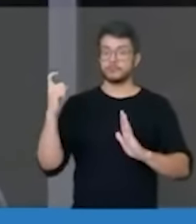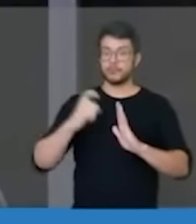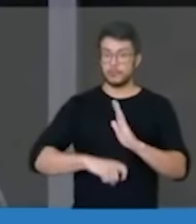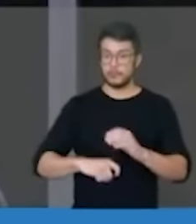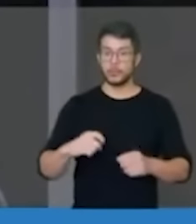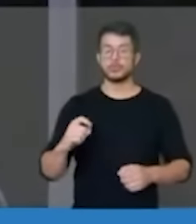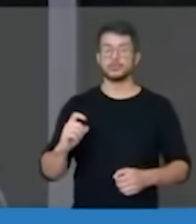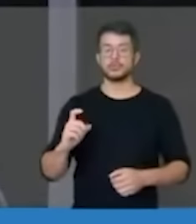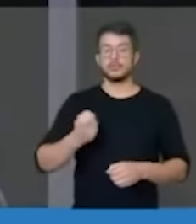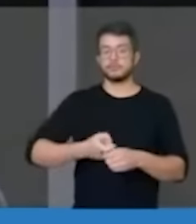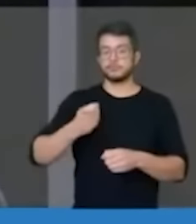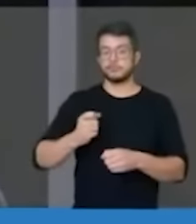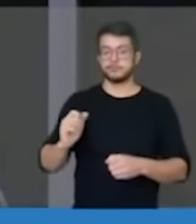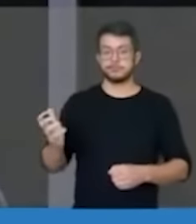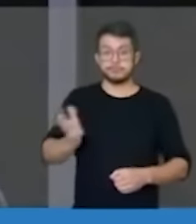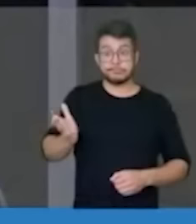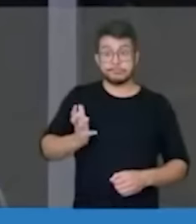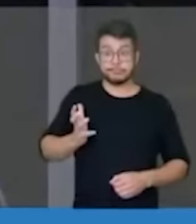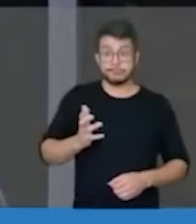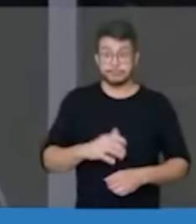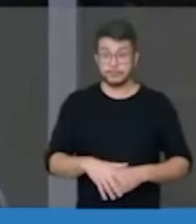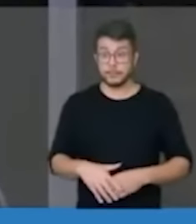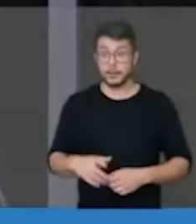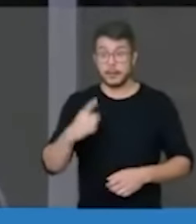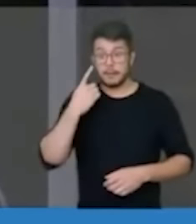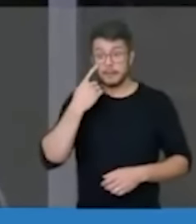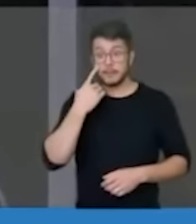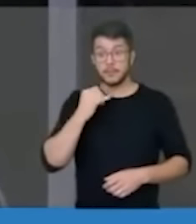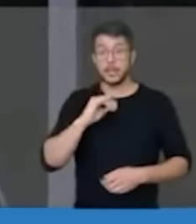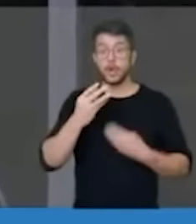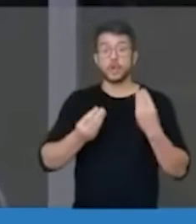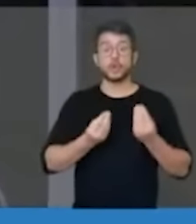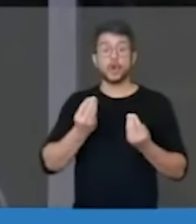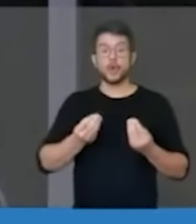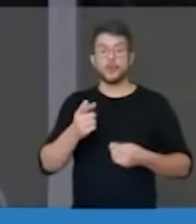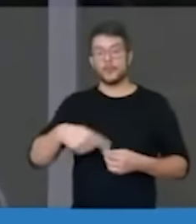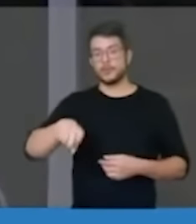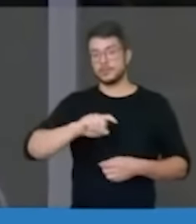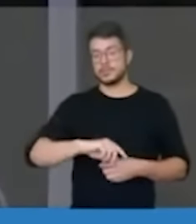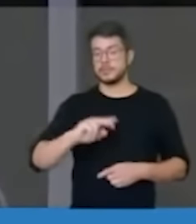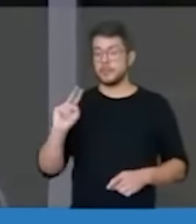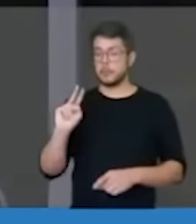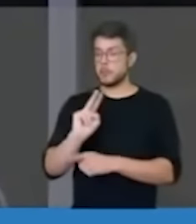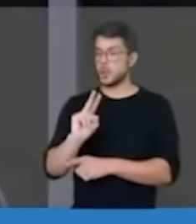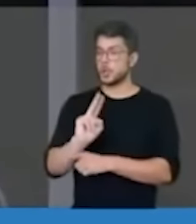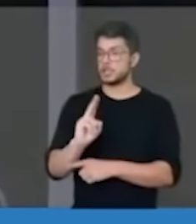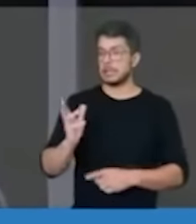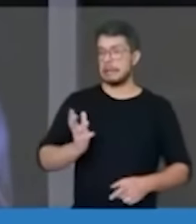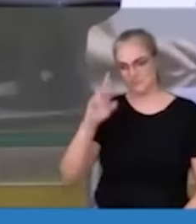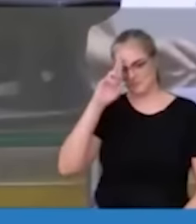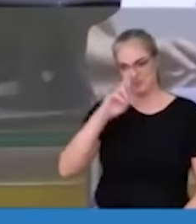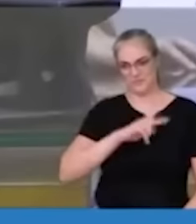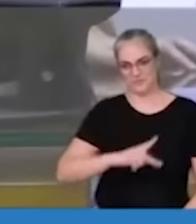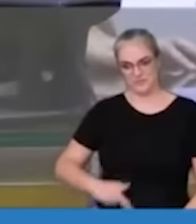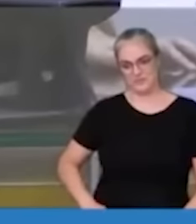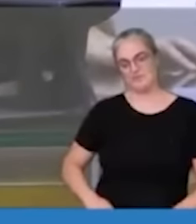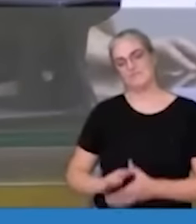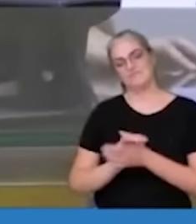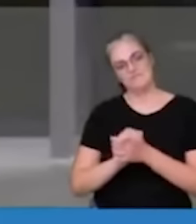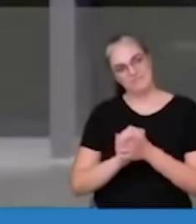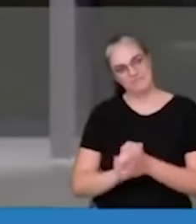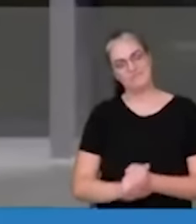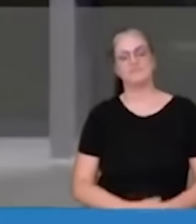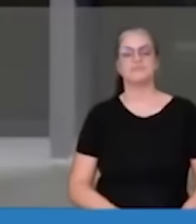vocês proteger as grandes fortunas, como sempre proteger os ricos e o golpe que o mercado sempre quis dar nesse Brasil. Muito obrigado. Cada dia